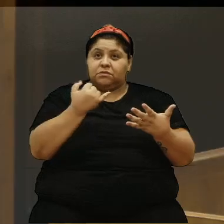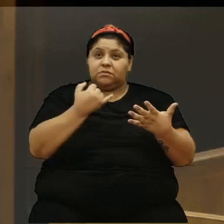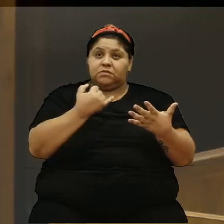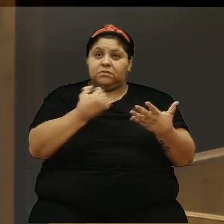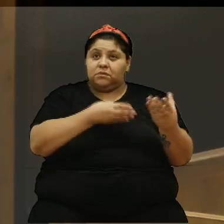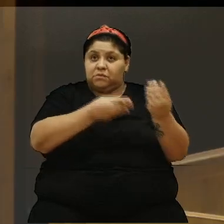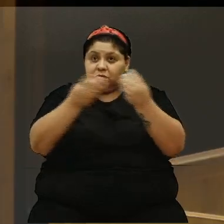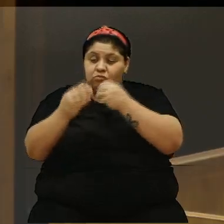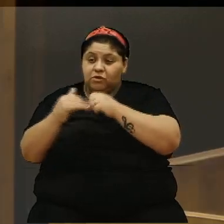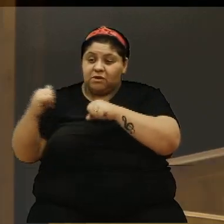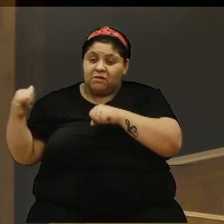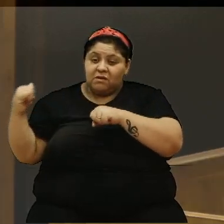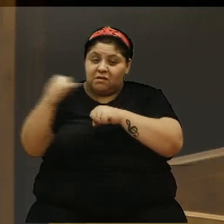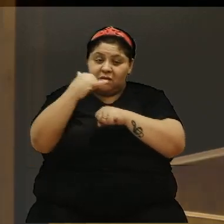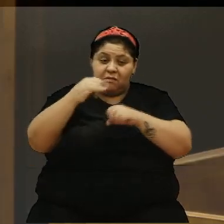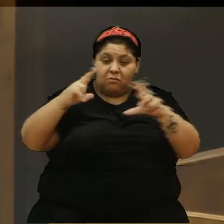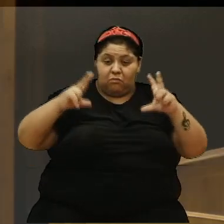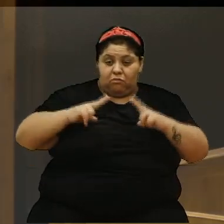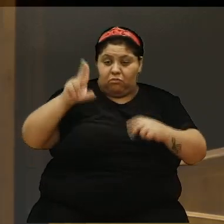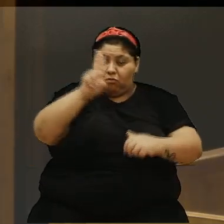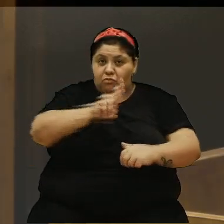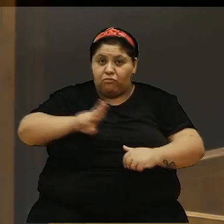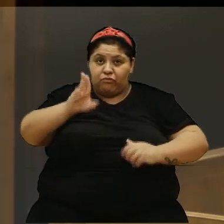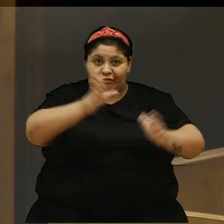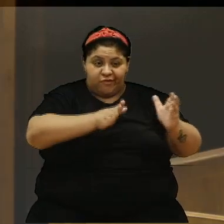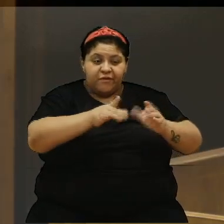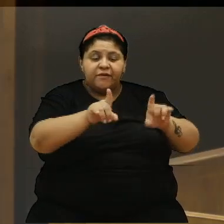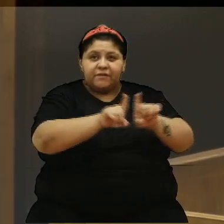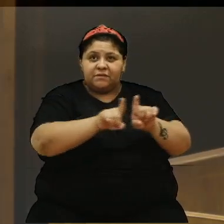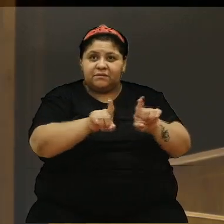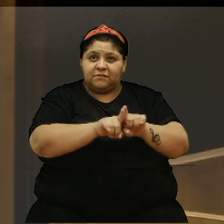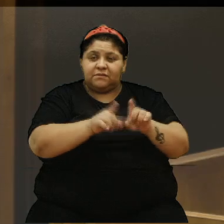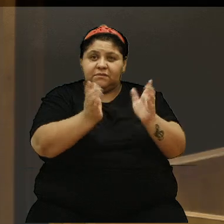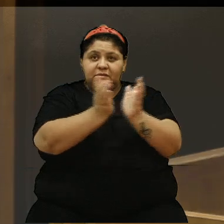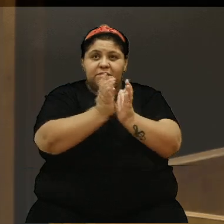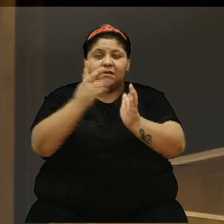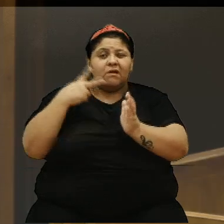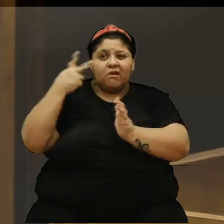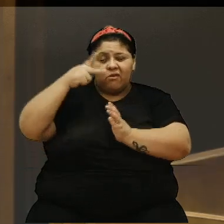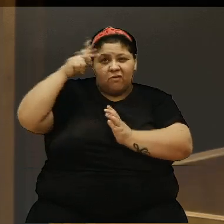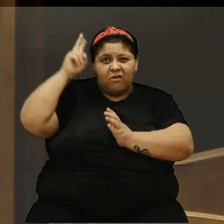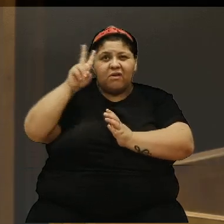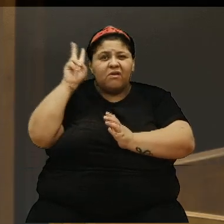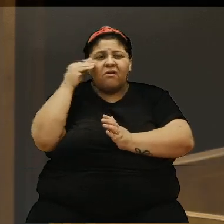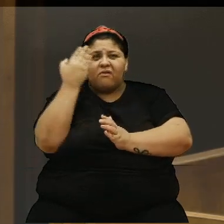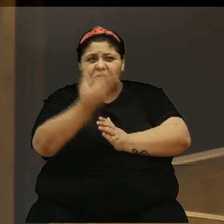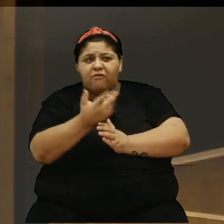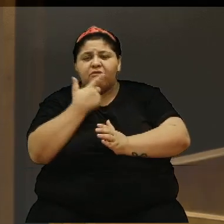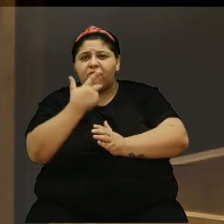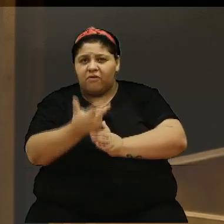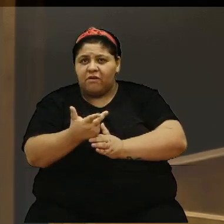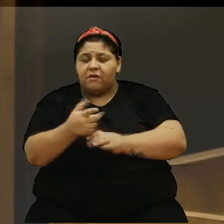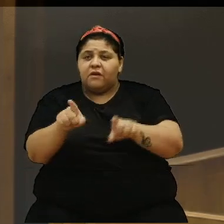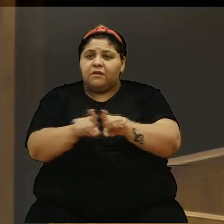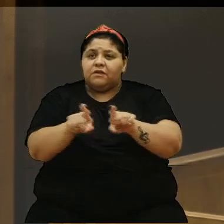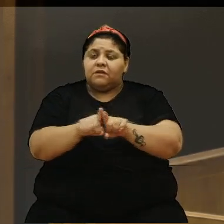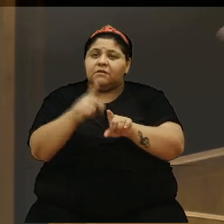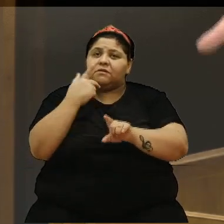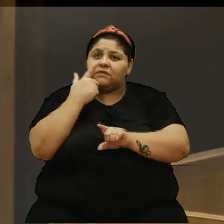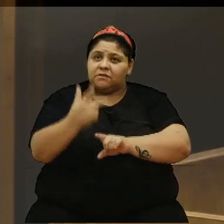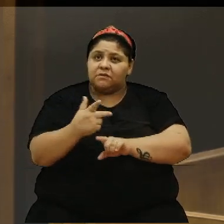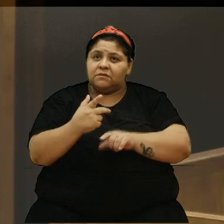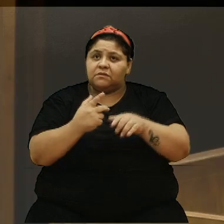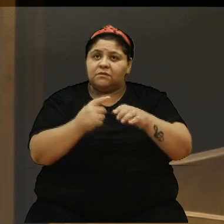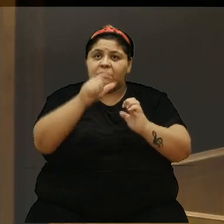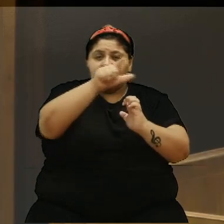aeronaves privadas foram utilizadas nesse período. Inclusive, colega Iago Morandi, eu lembro que Vossa Excelência citou esses dias, e eu também citei, o